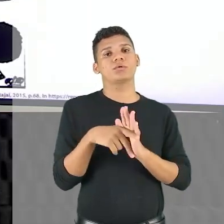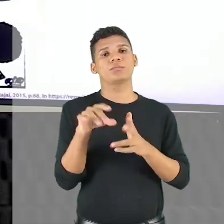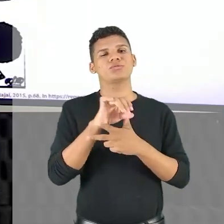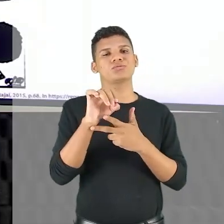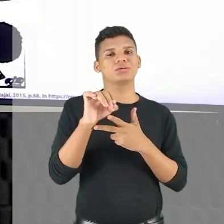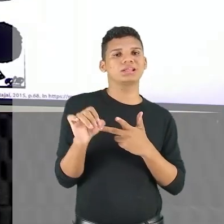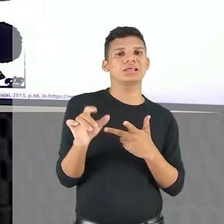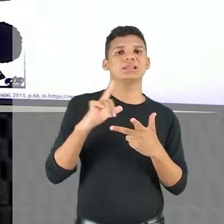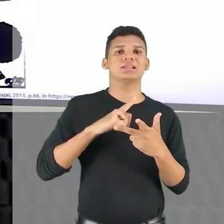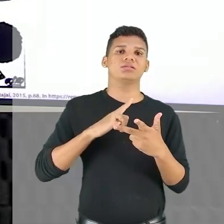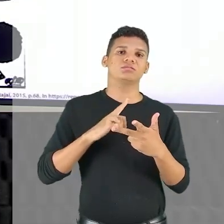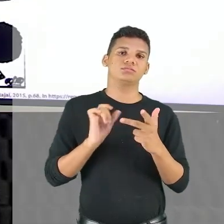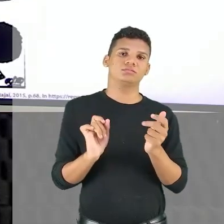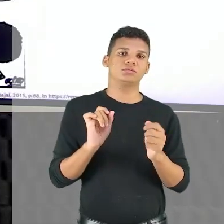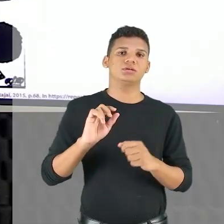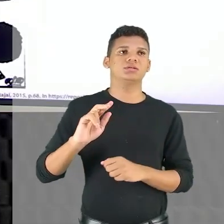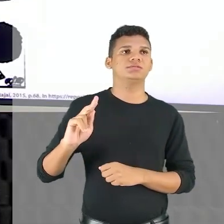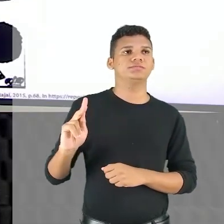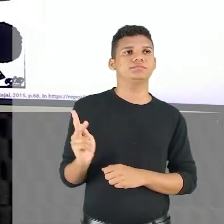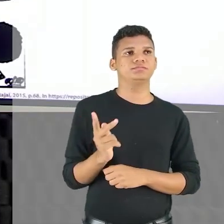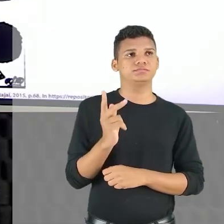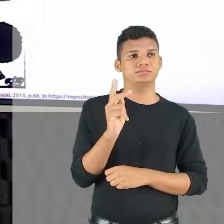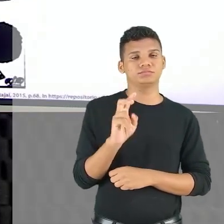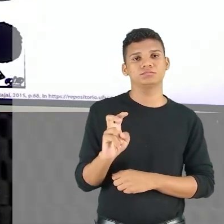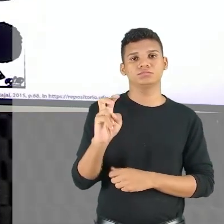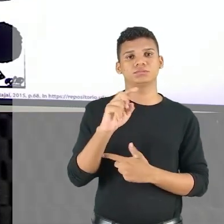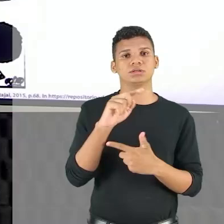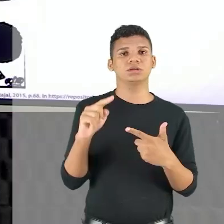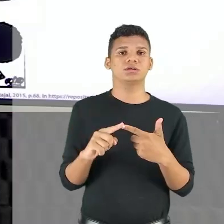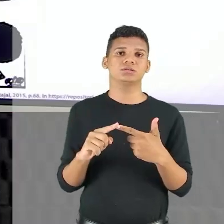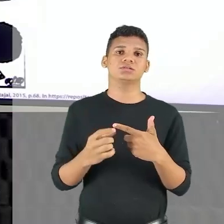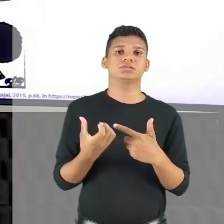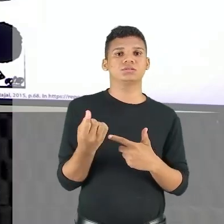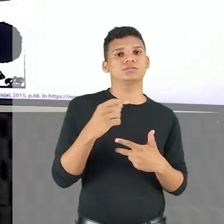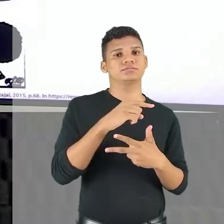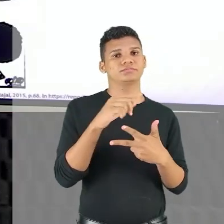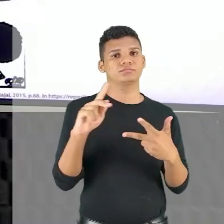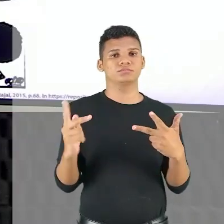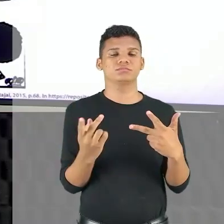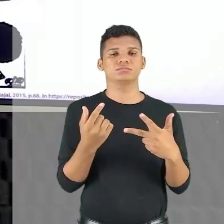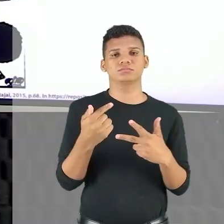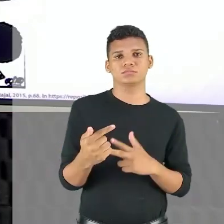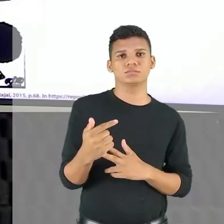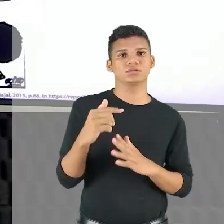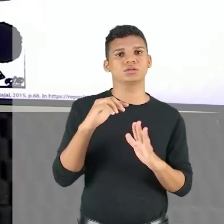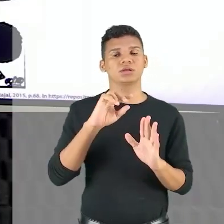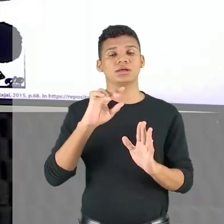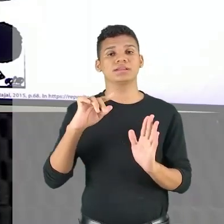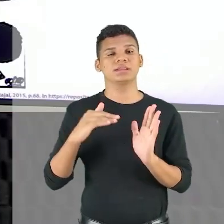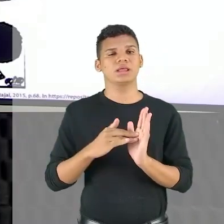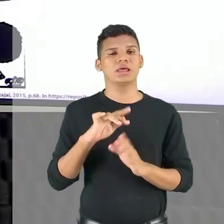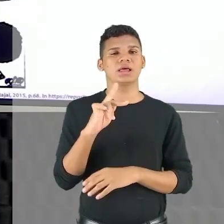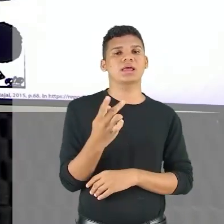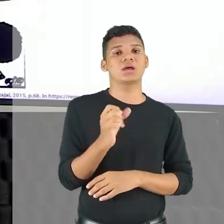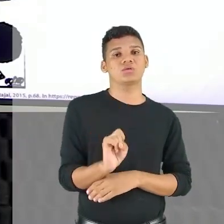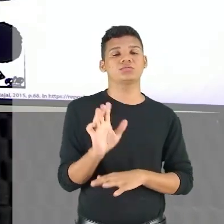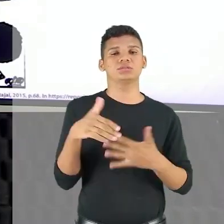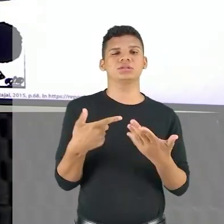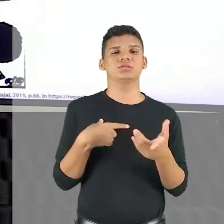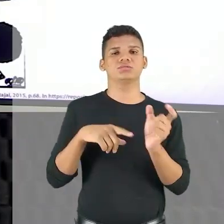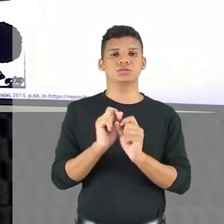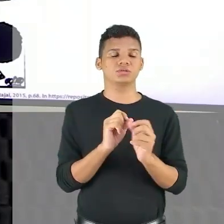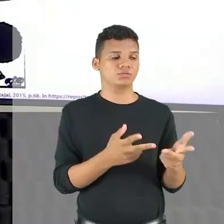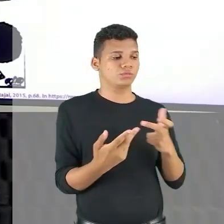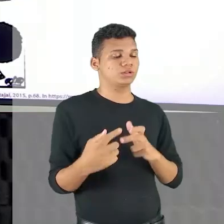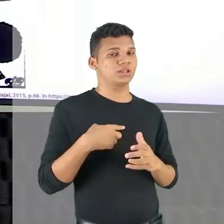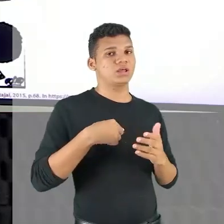têm 4 habilidades: H5, H6, H7 e H8. A habilidade número 5, que envolve aí o vocabulário, a gente já